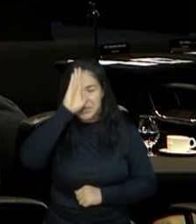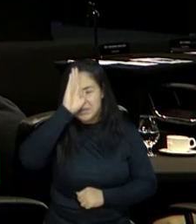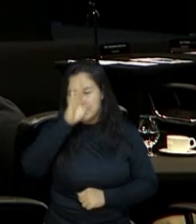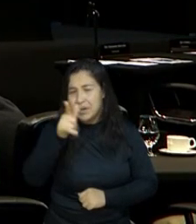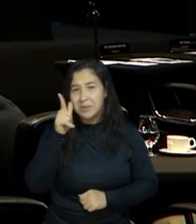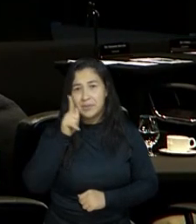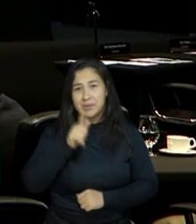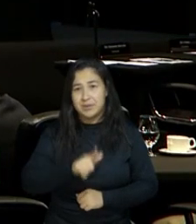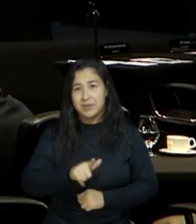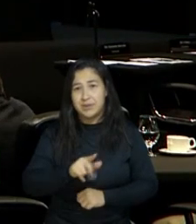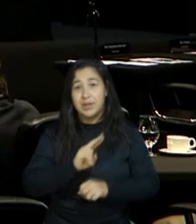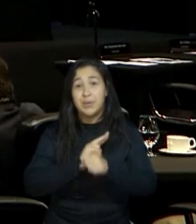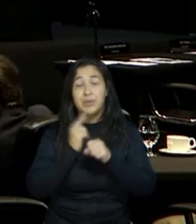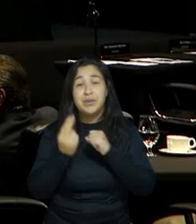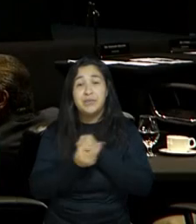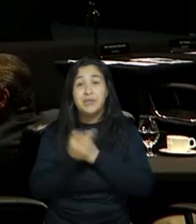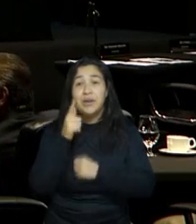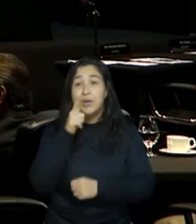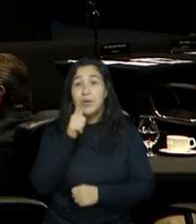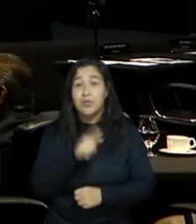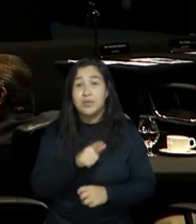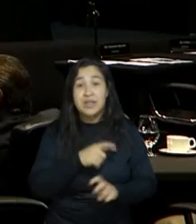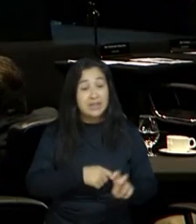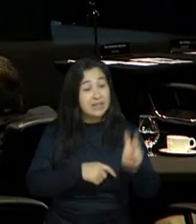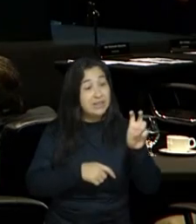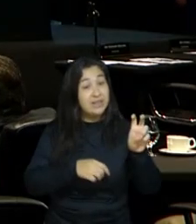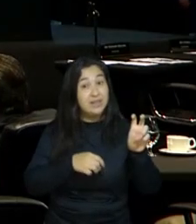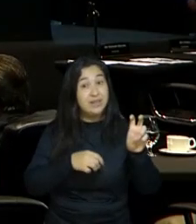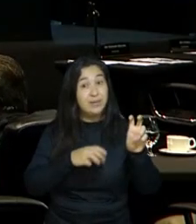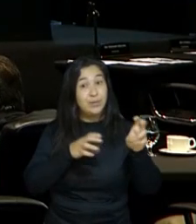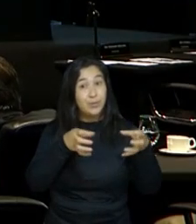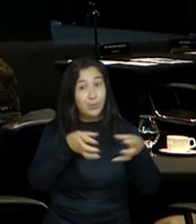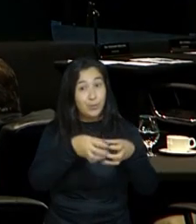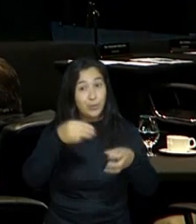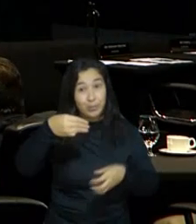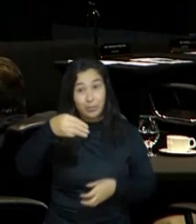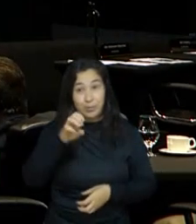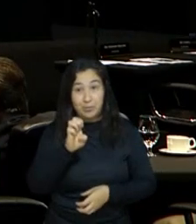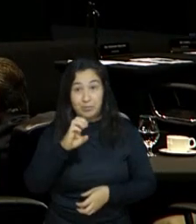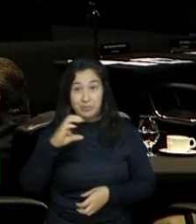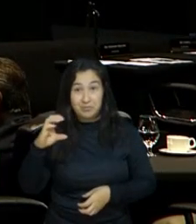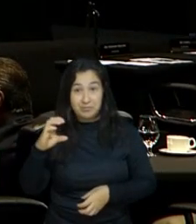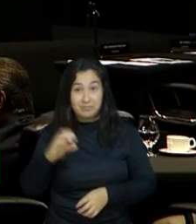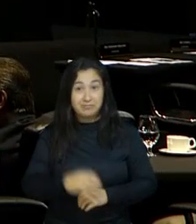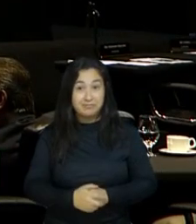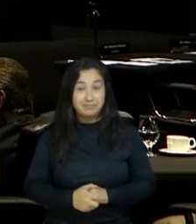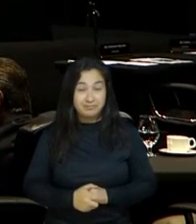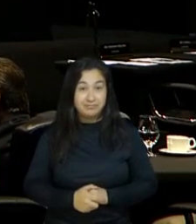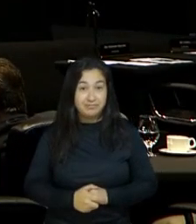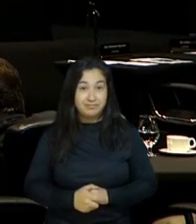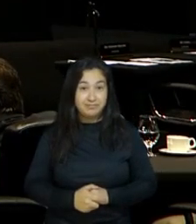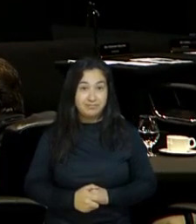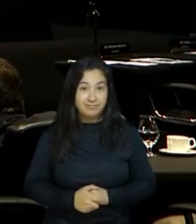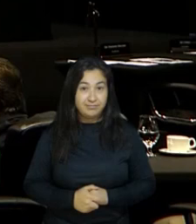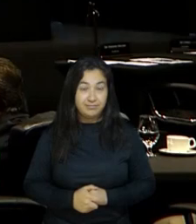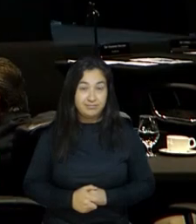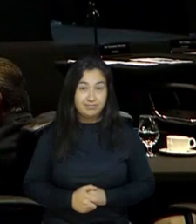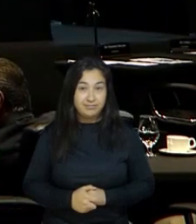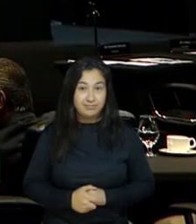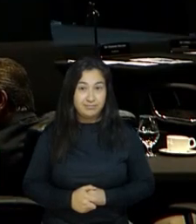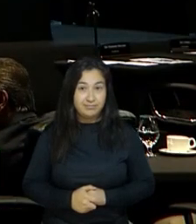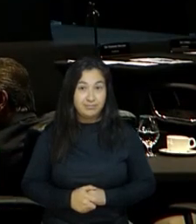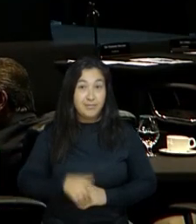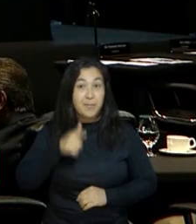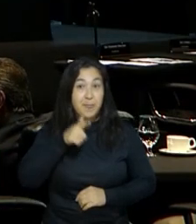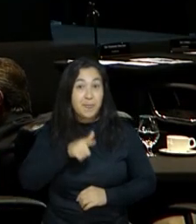Univale conseguiu conceito 5 no MEC. Mais 30 segundos. Obrigado, senhor presidente. E